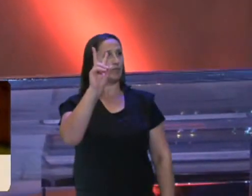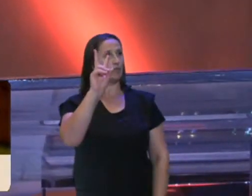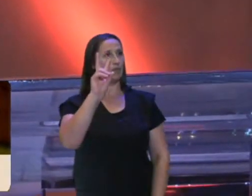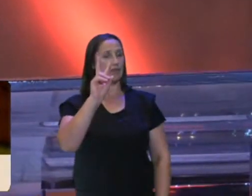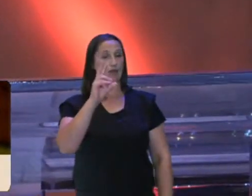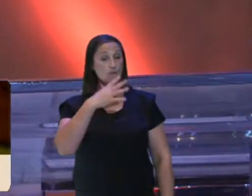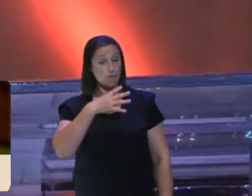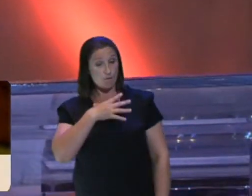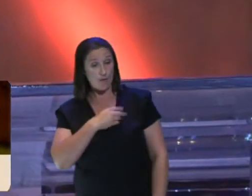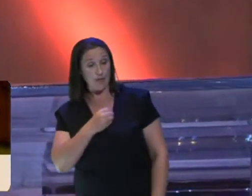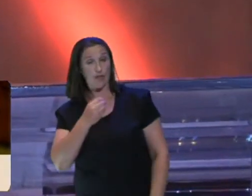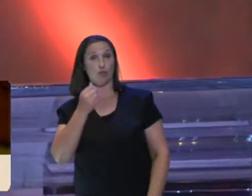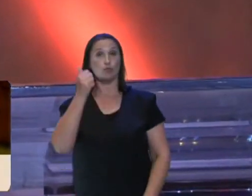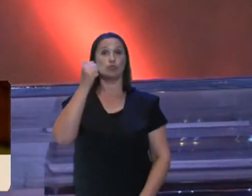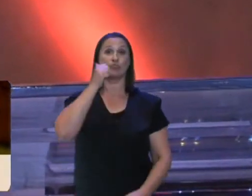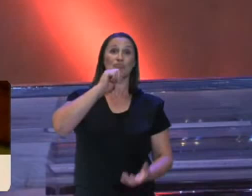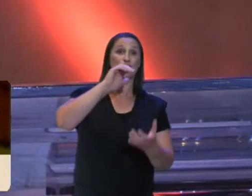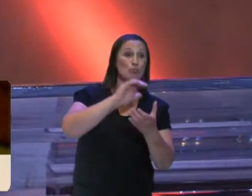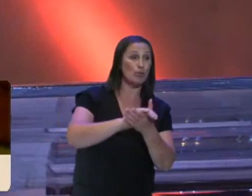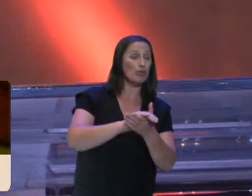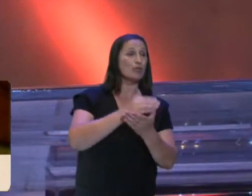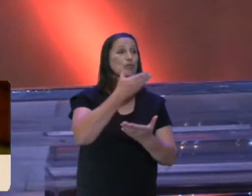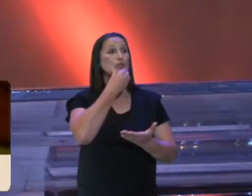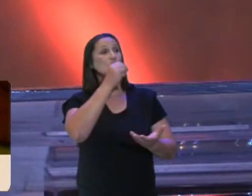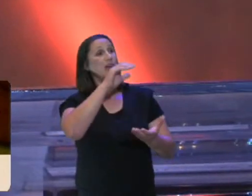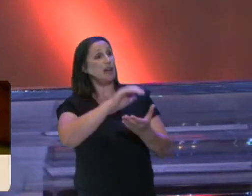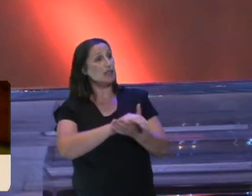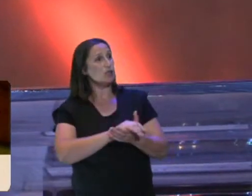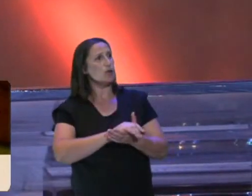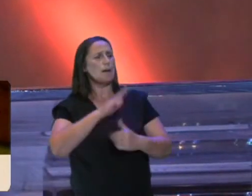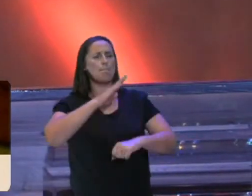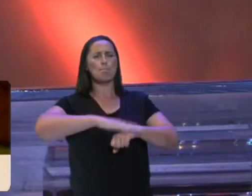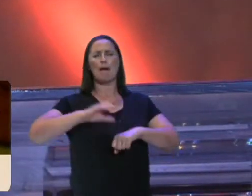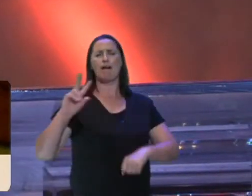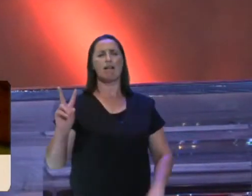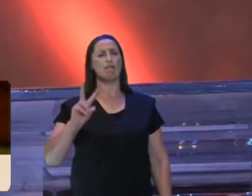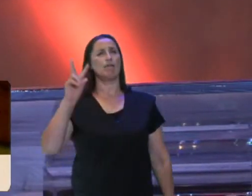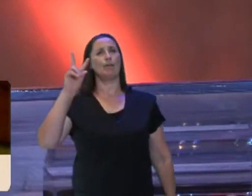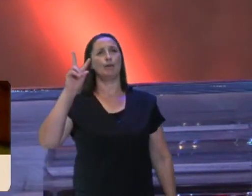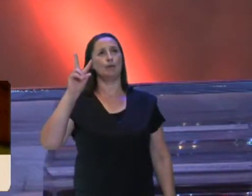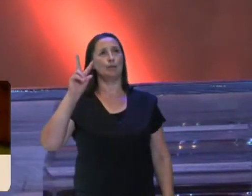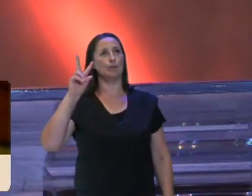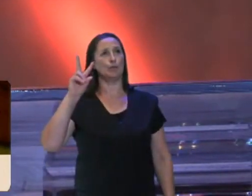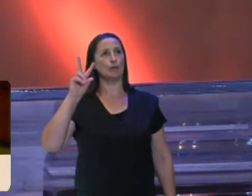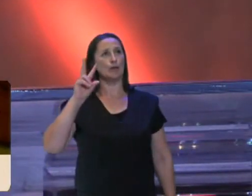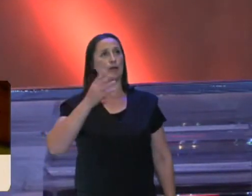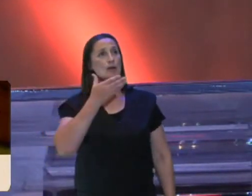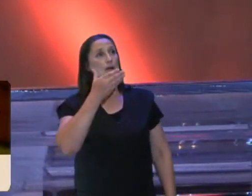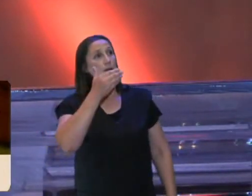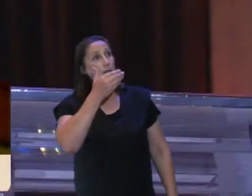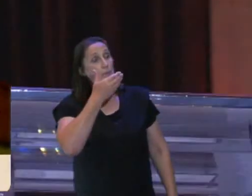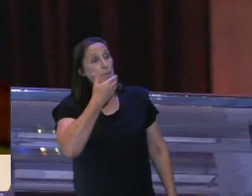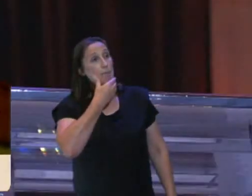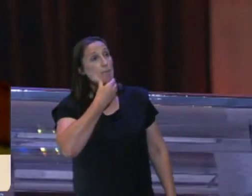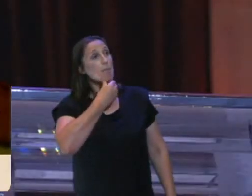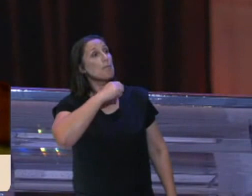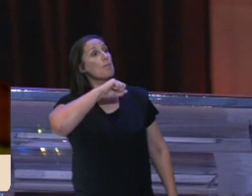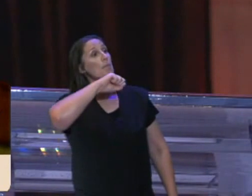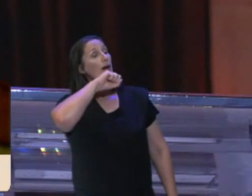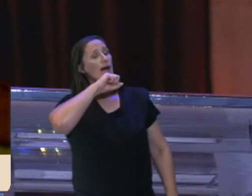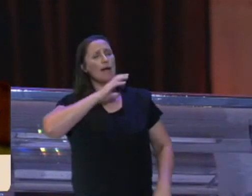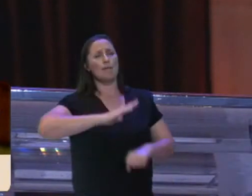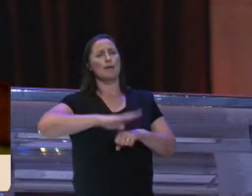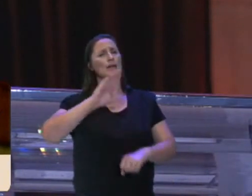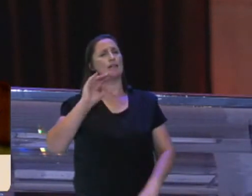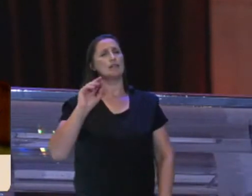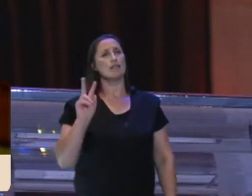filho vale mais, sua esposa vale mais, seu marido vale mais, seu pai vale mais.